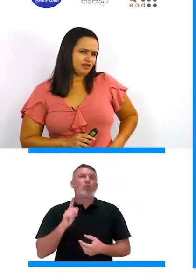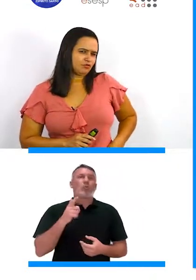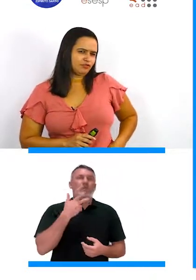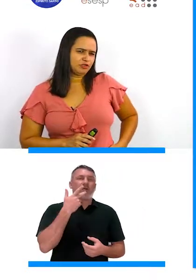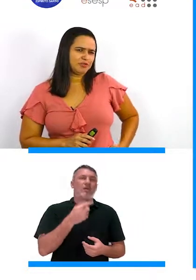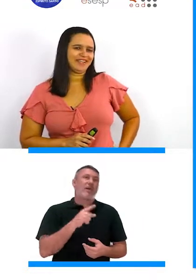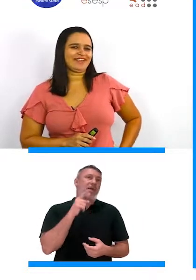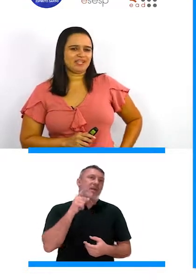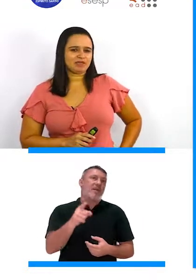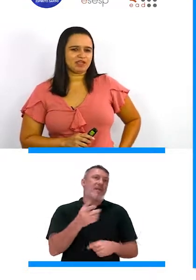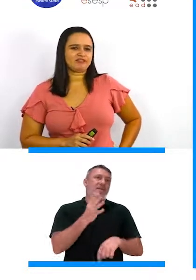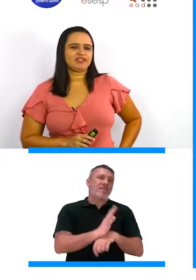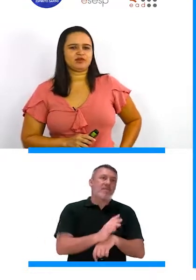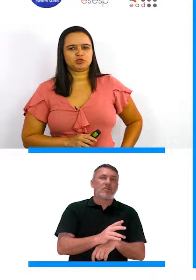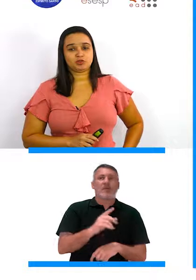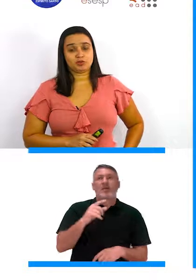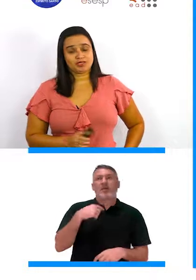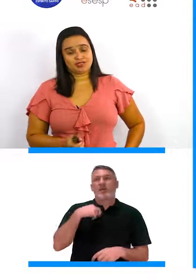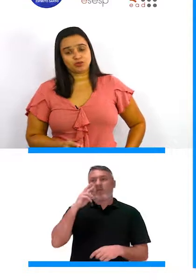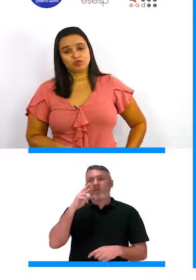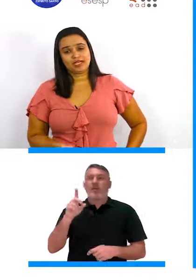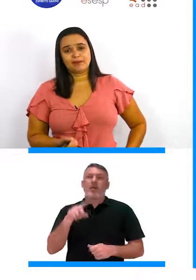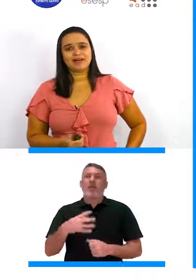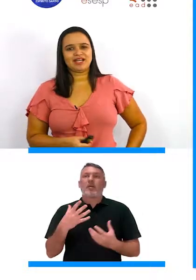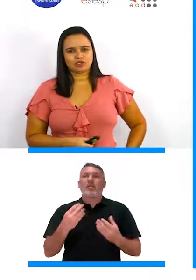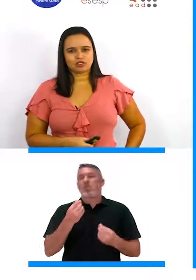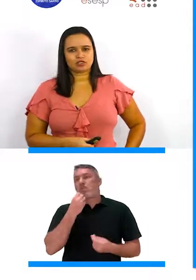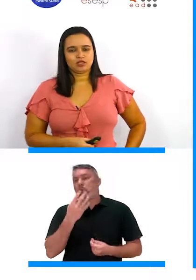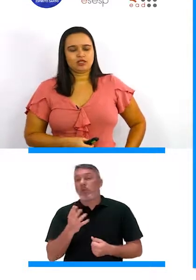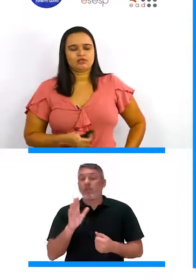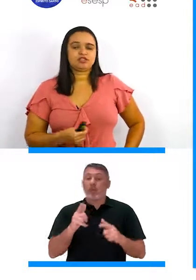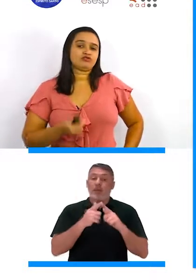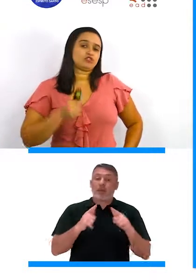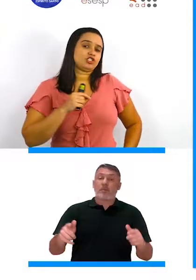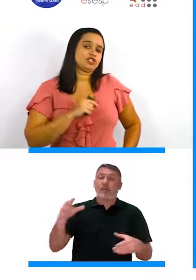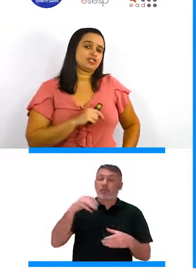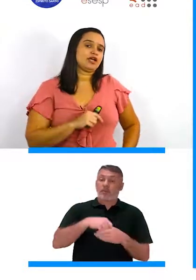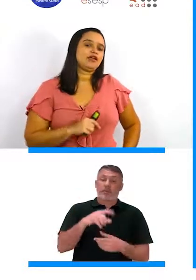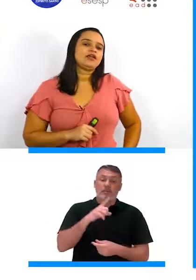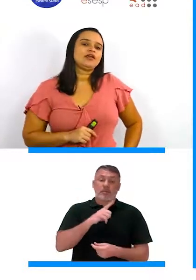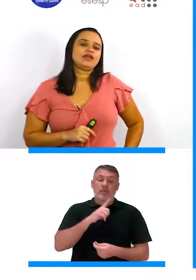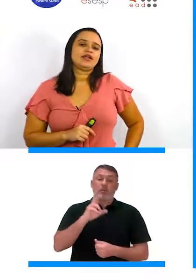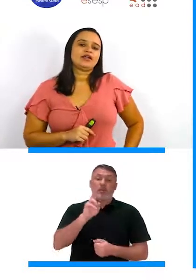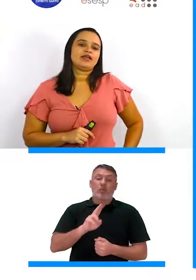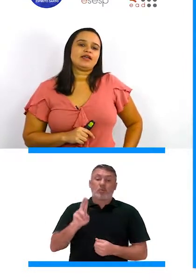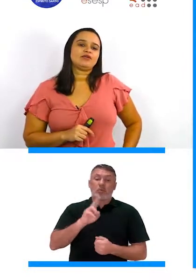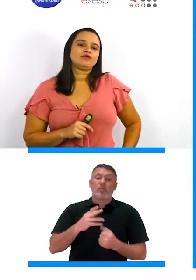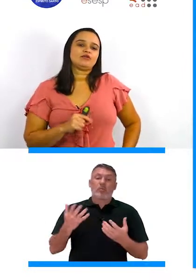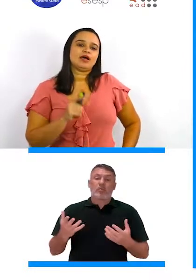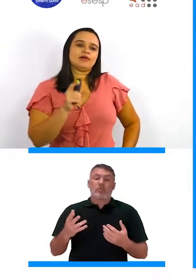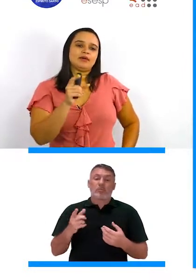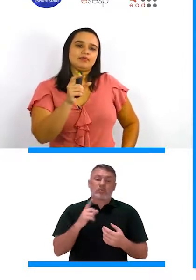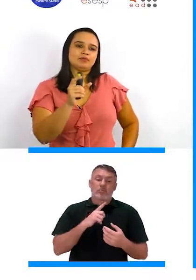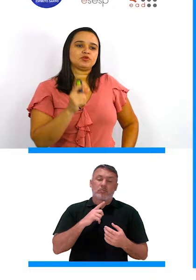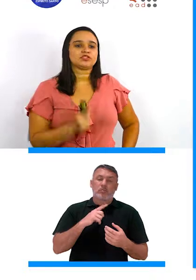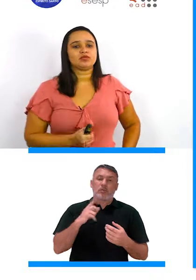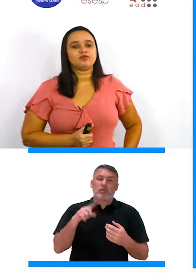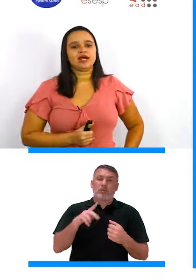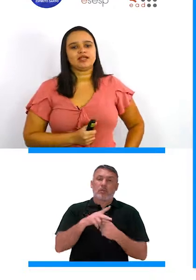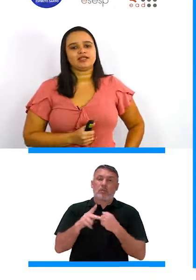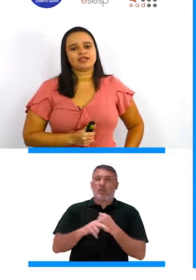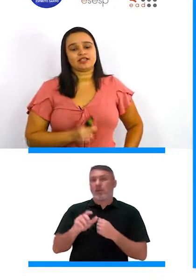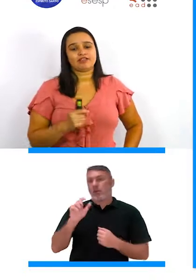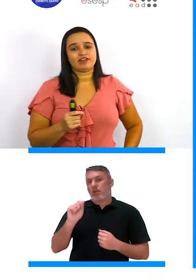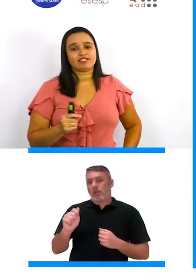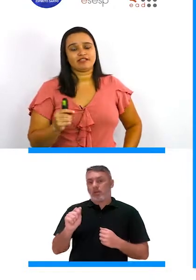não fala o filme a que me referia é muito bom, mas segundo a gramática, eu devo utilizar a preposição